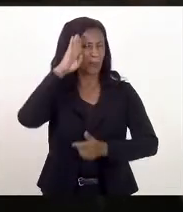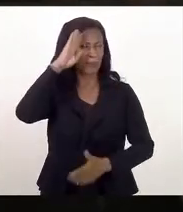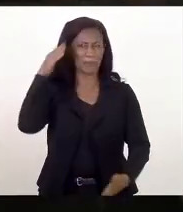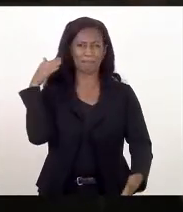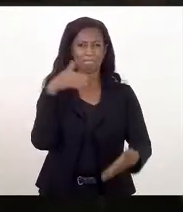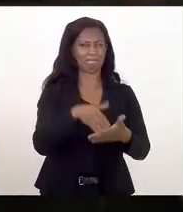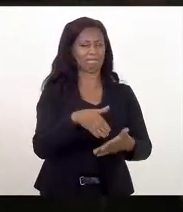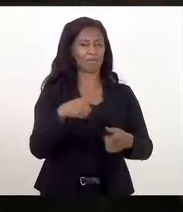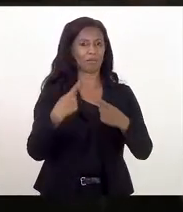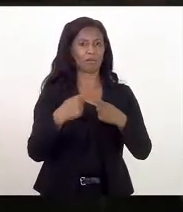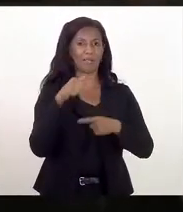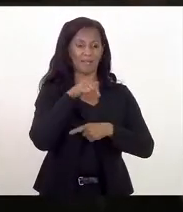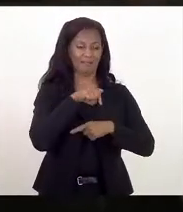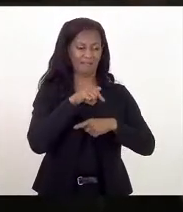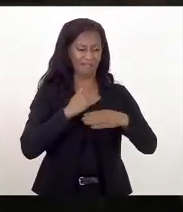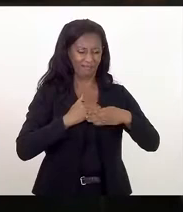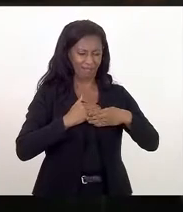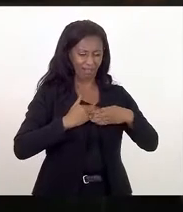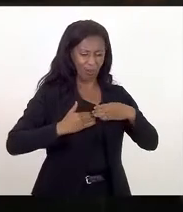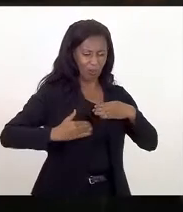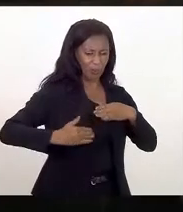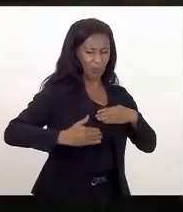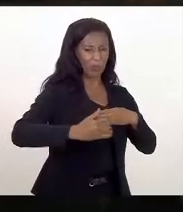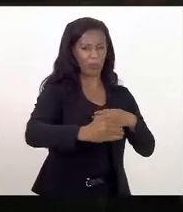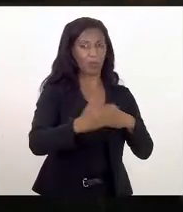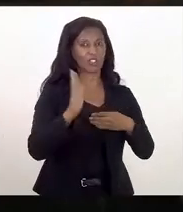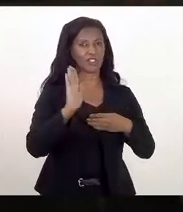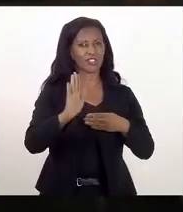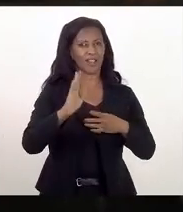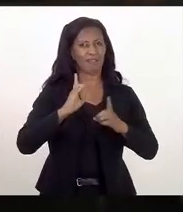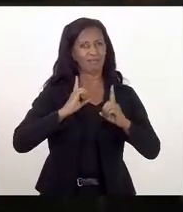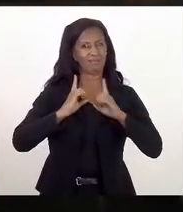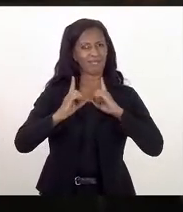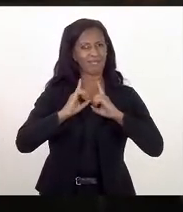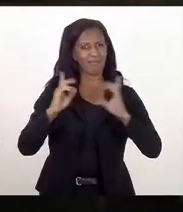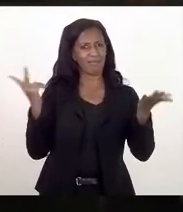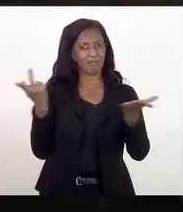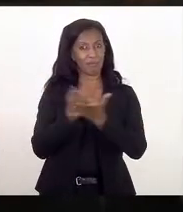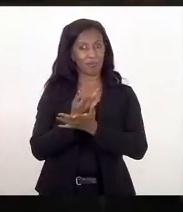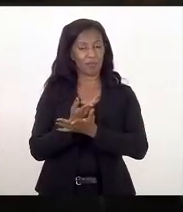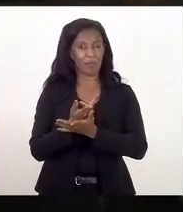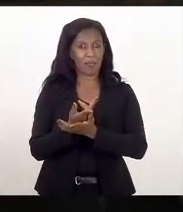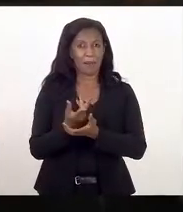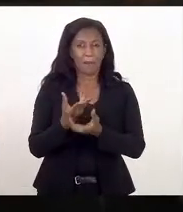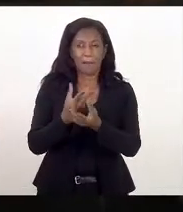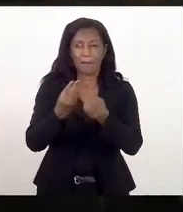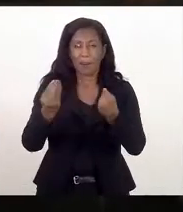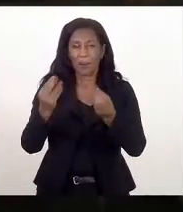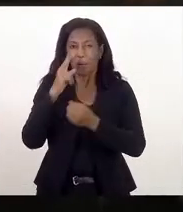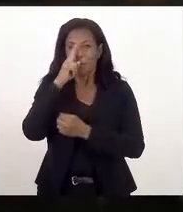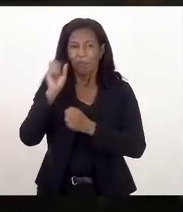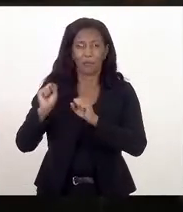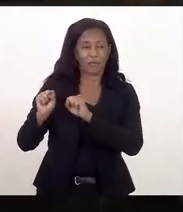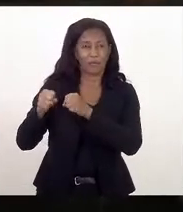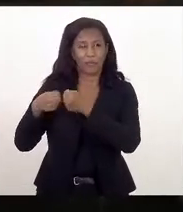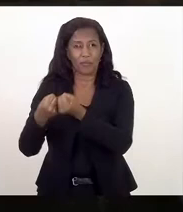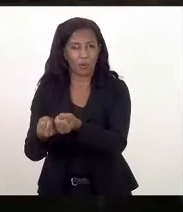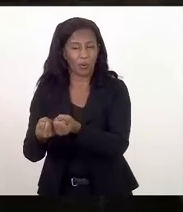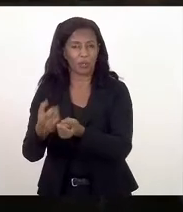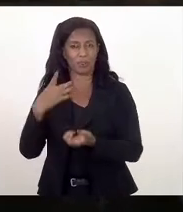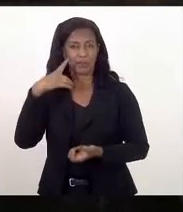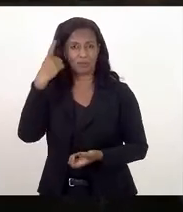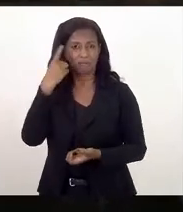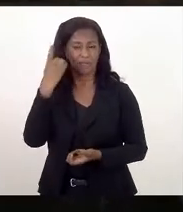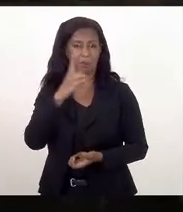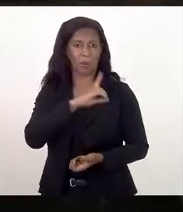porque, a partir disso, a gente desencadeou um debate que já acontecia aqui, mas com muito menos força. A deputada Marta